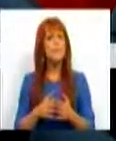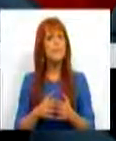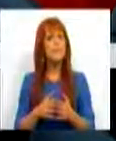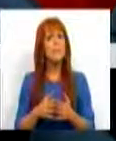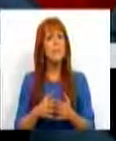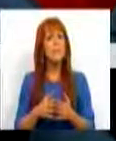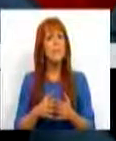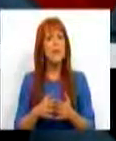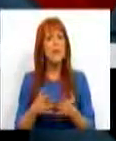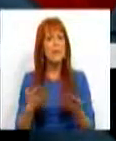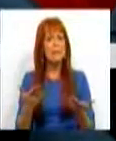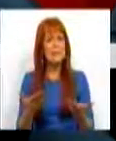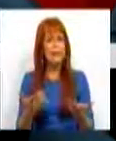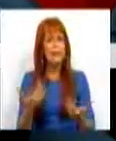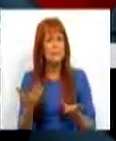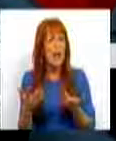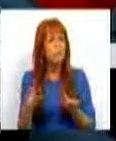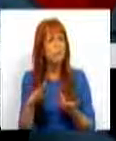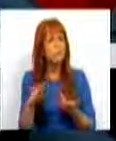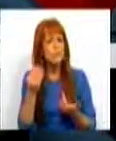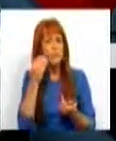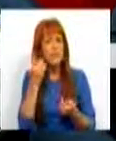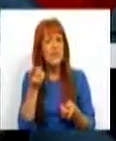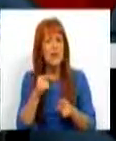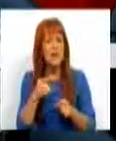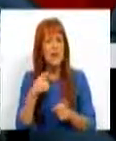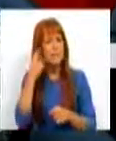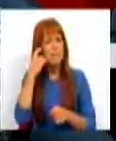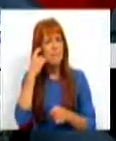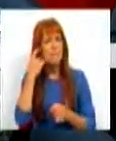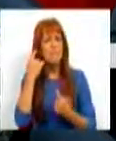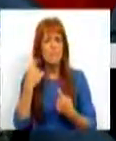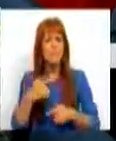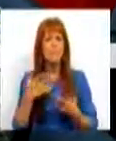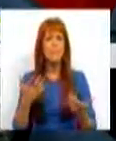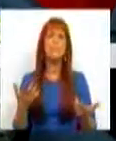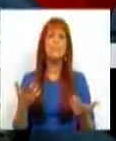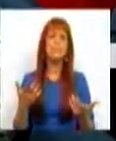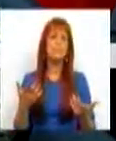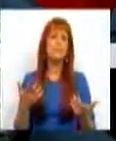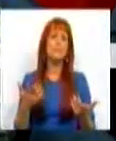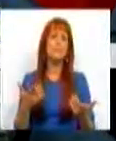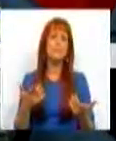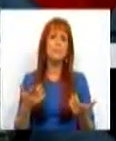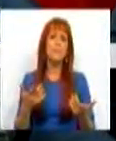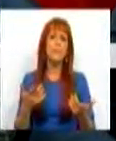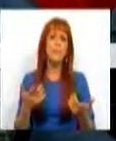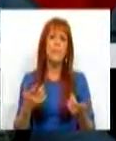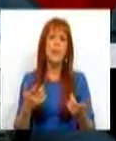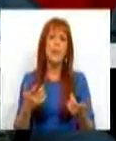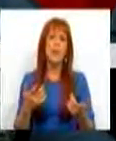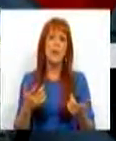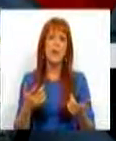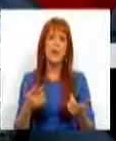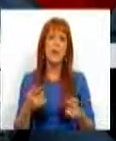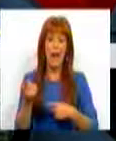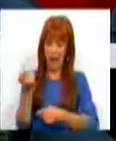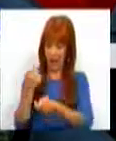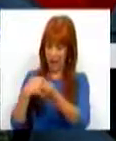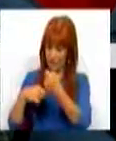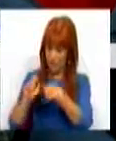OITAN, esse valor atingiu os 46%. Queria ainda,